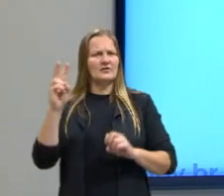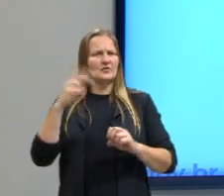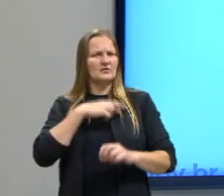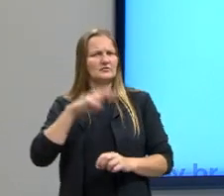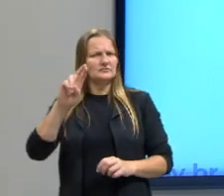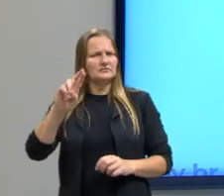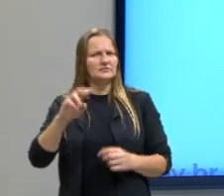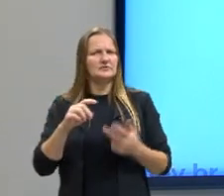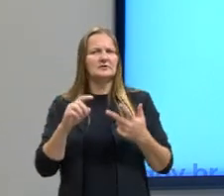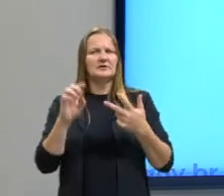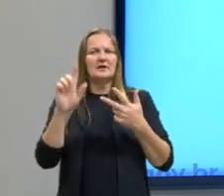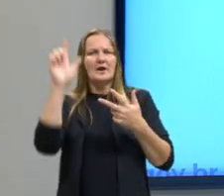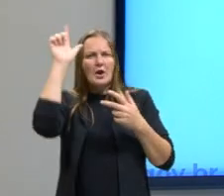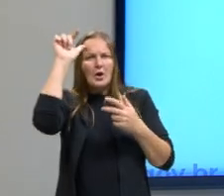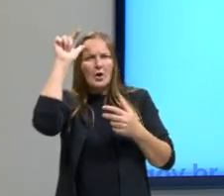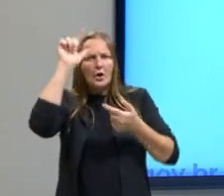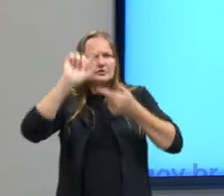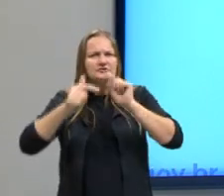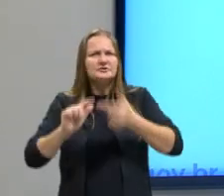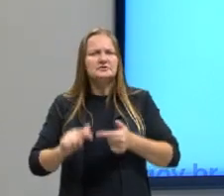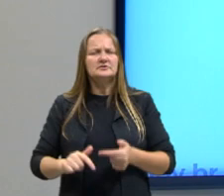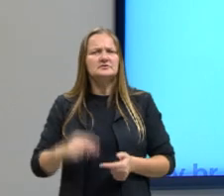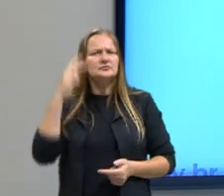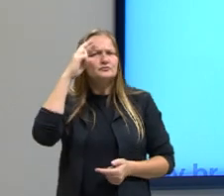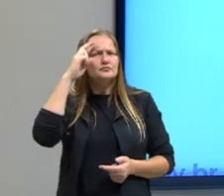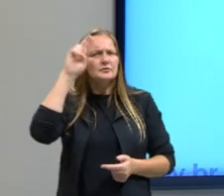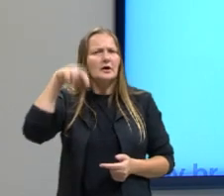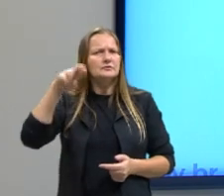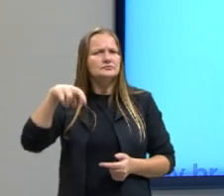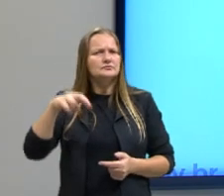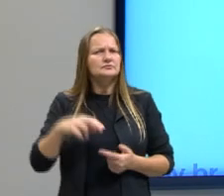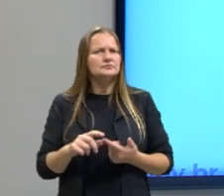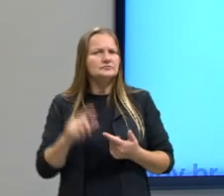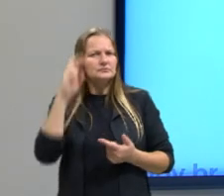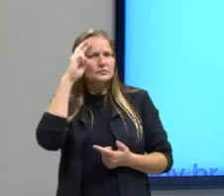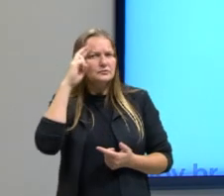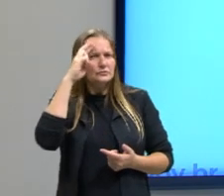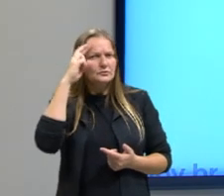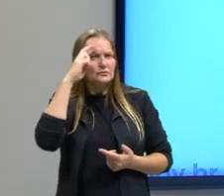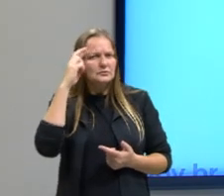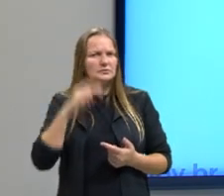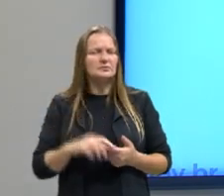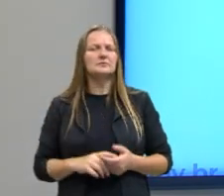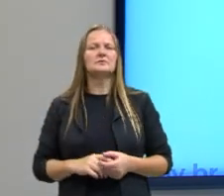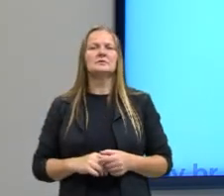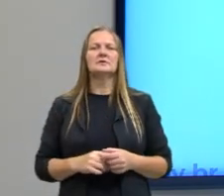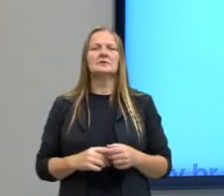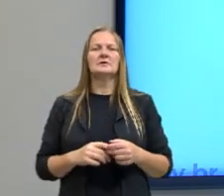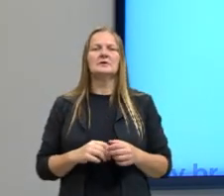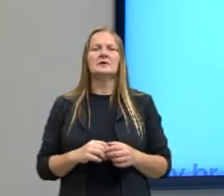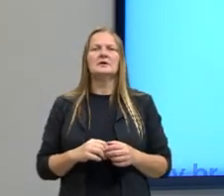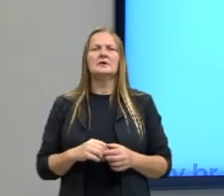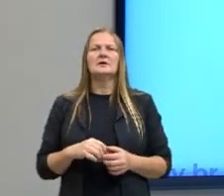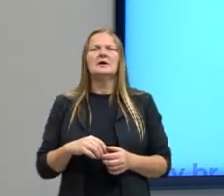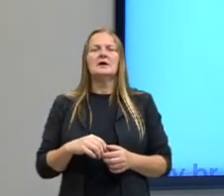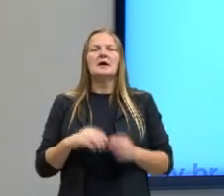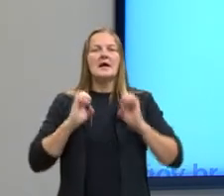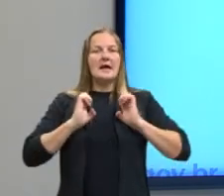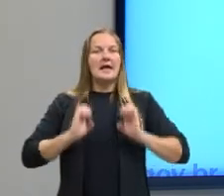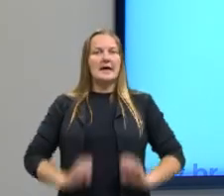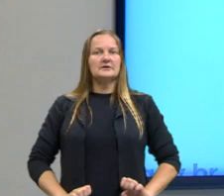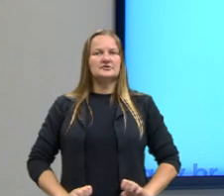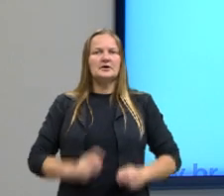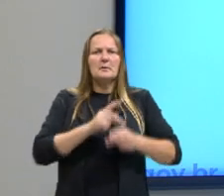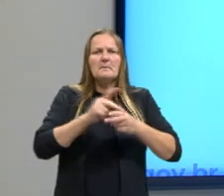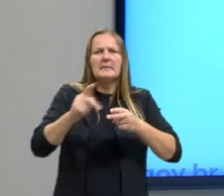não é lógica e da validade dos raciocínios Isso aqui vai ser lado dos sofistas ética e dos